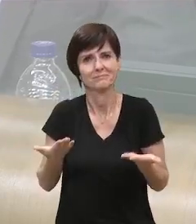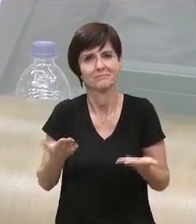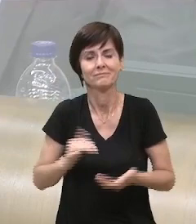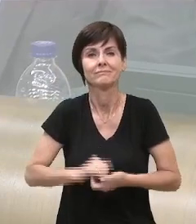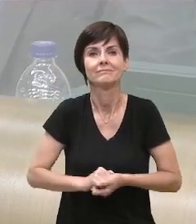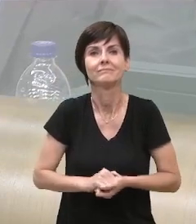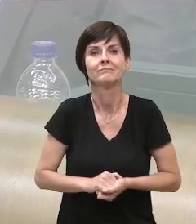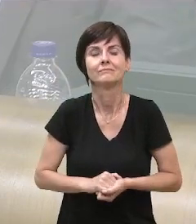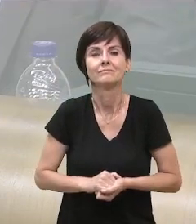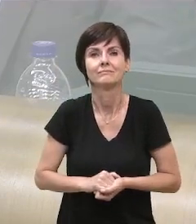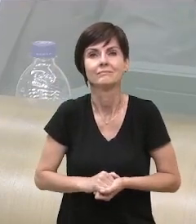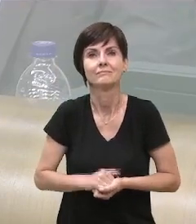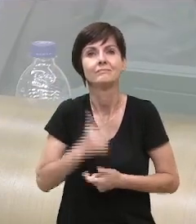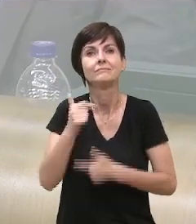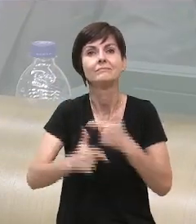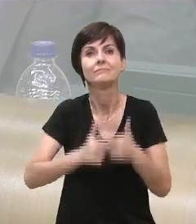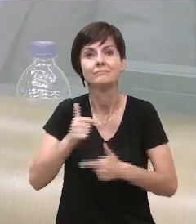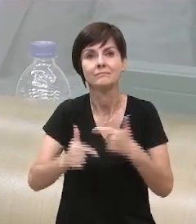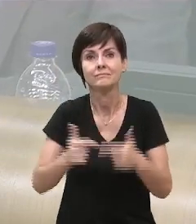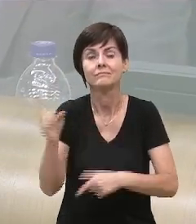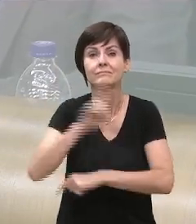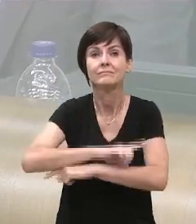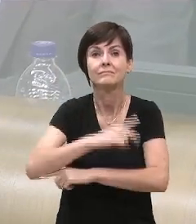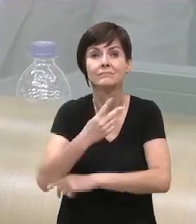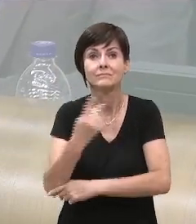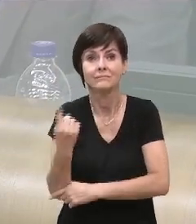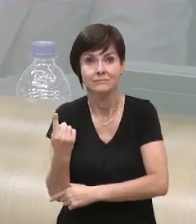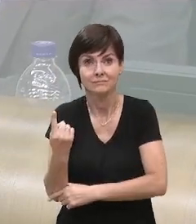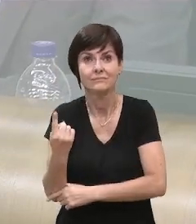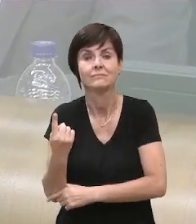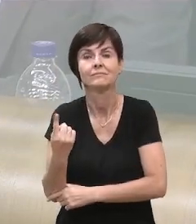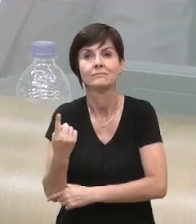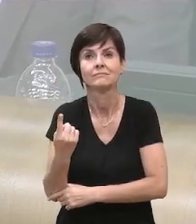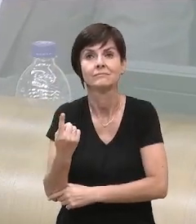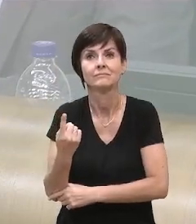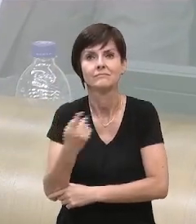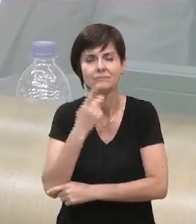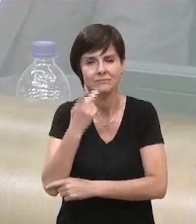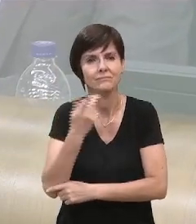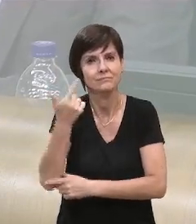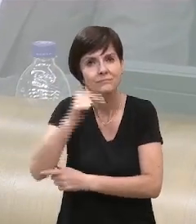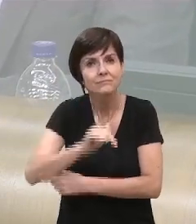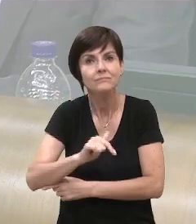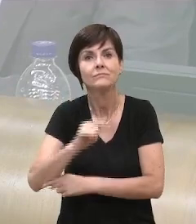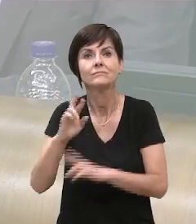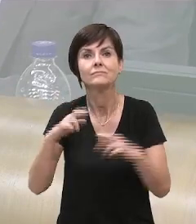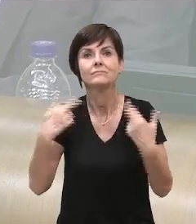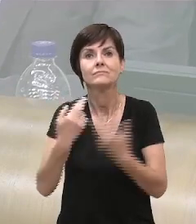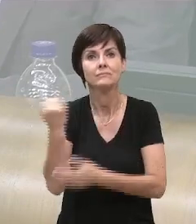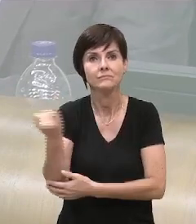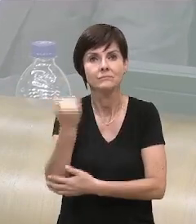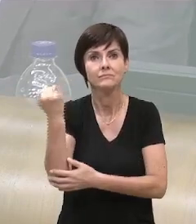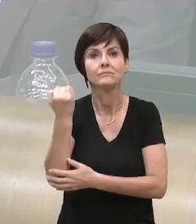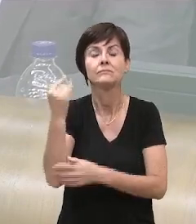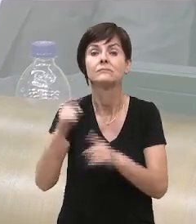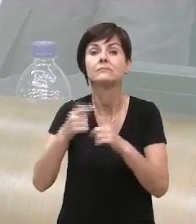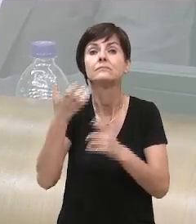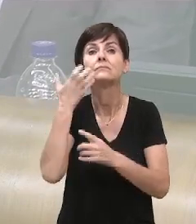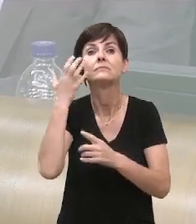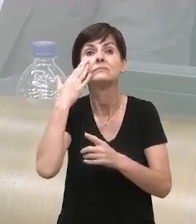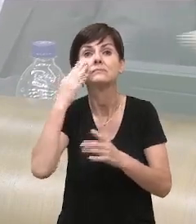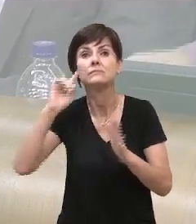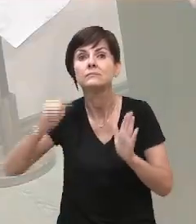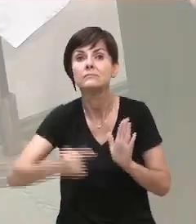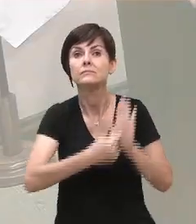Então, vamos trabalhar e acho que dia 21 eu refuto de muita importância e quero saber, inclusive, o que apontou o Tribunal de Contas com relação a todo esse